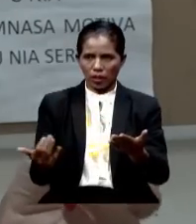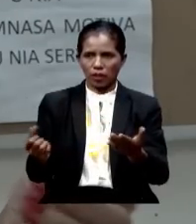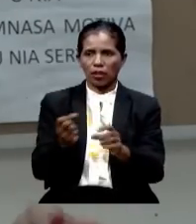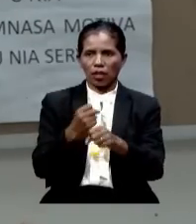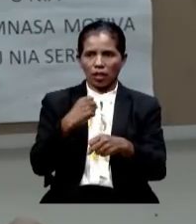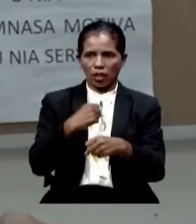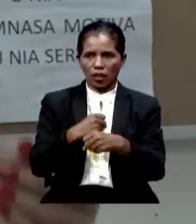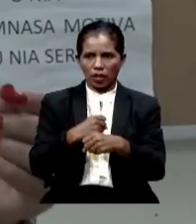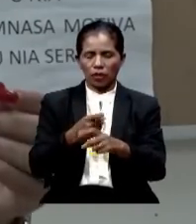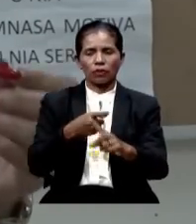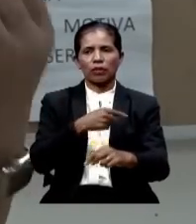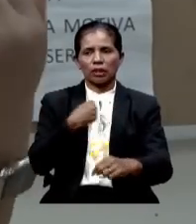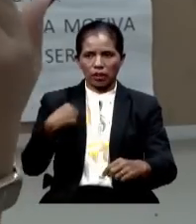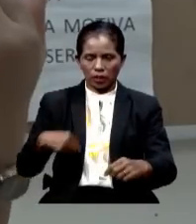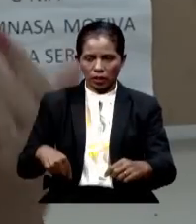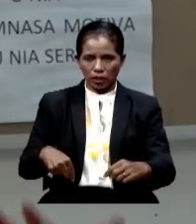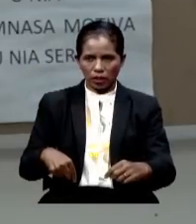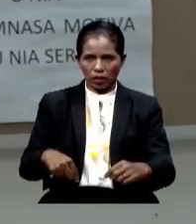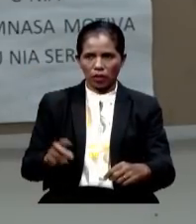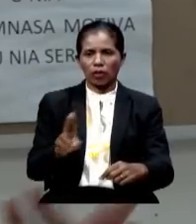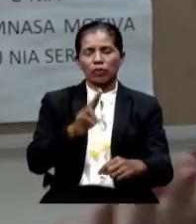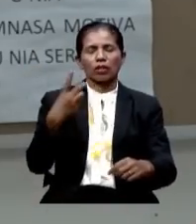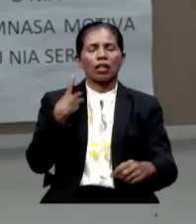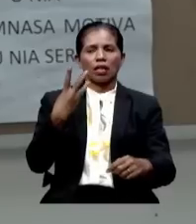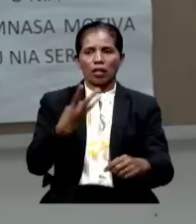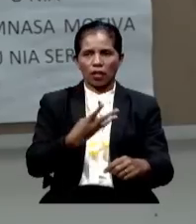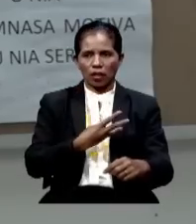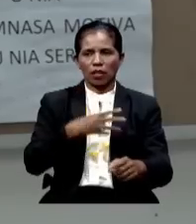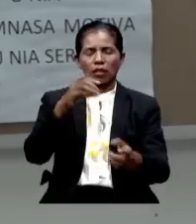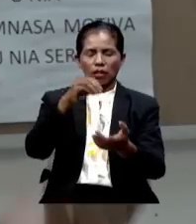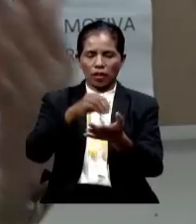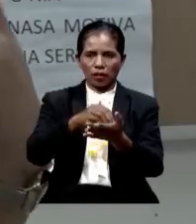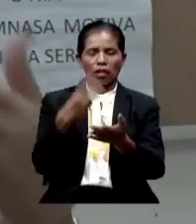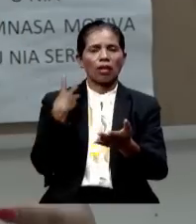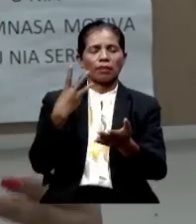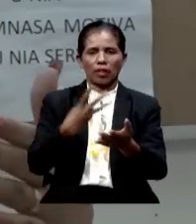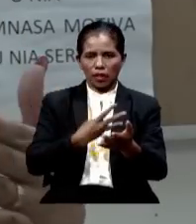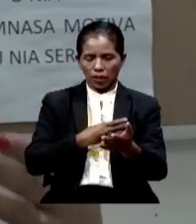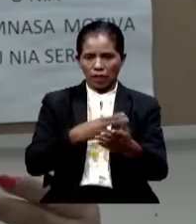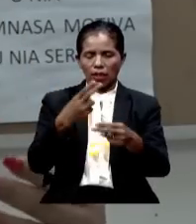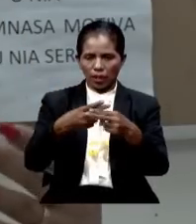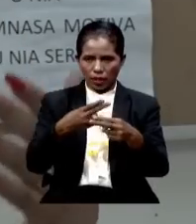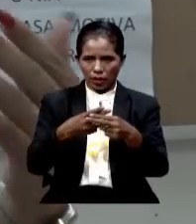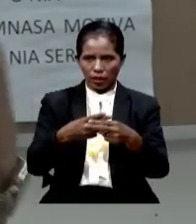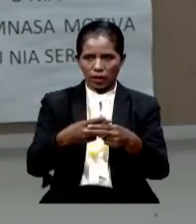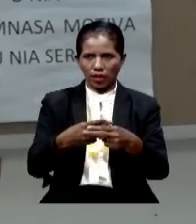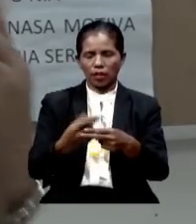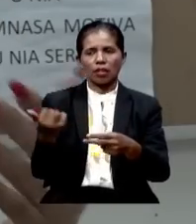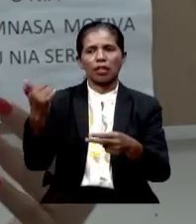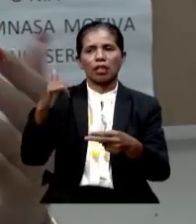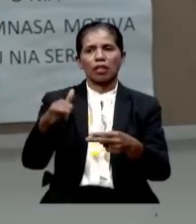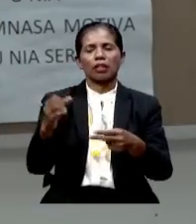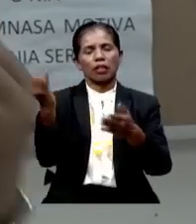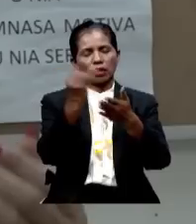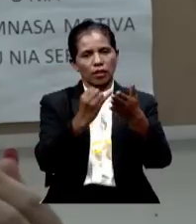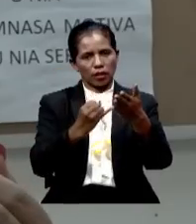produção sane usi China usa a minha marca e amos a minha marca relolong e am balu la marca mas ninia